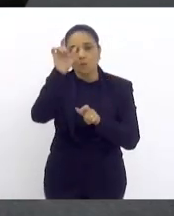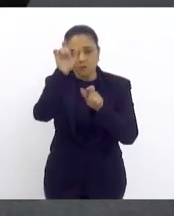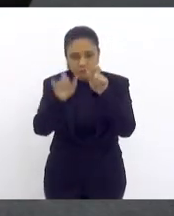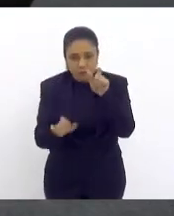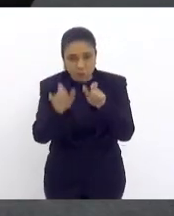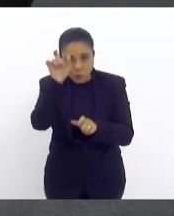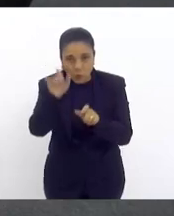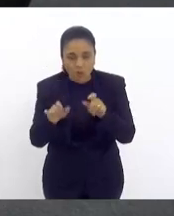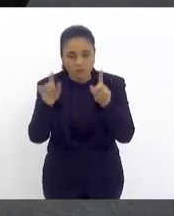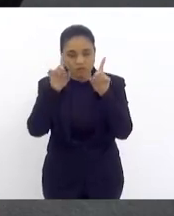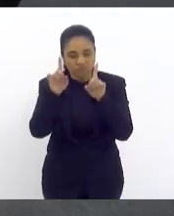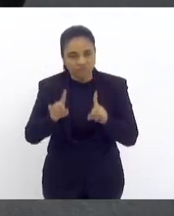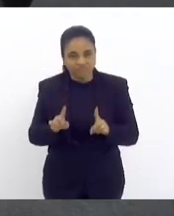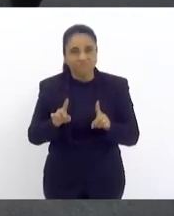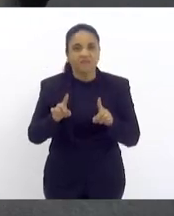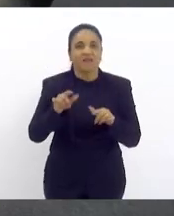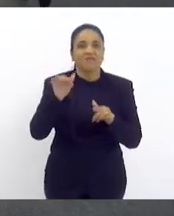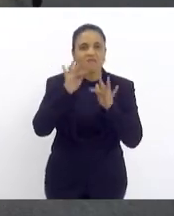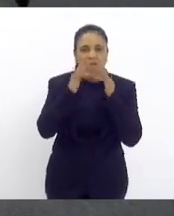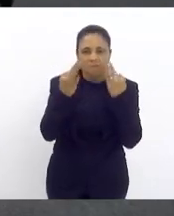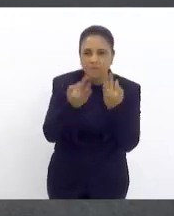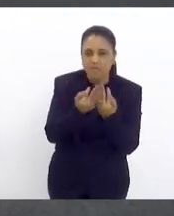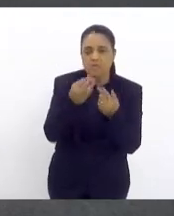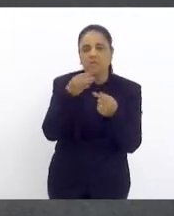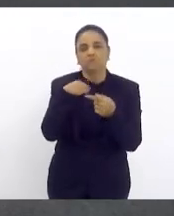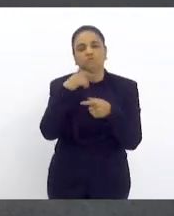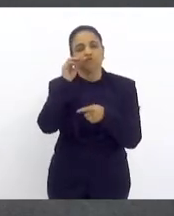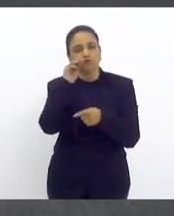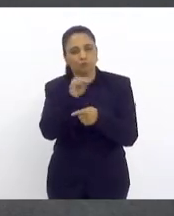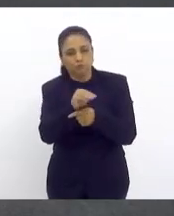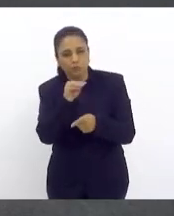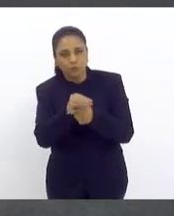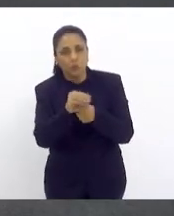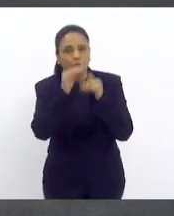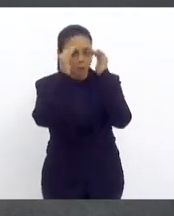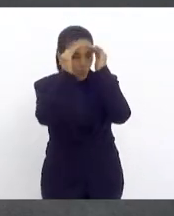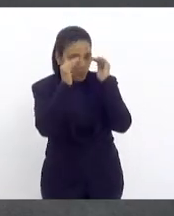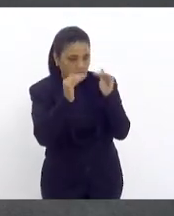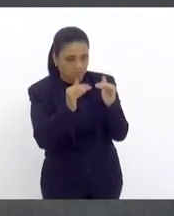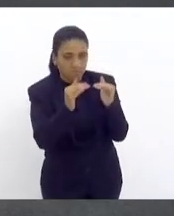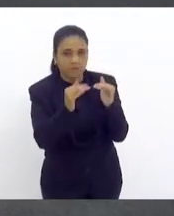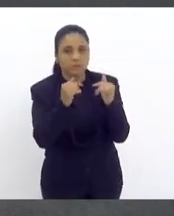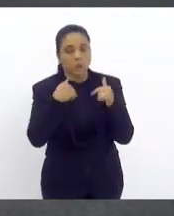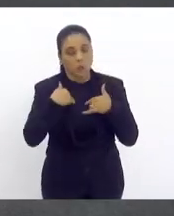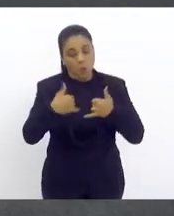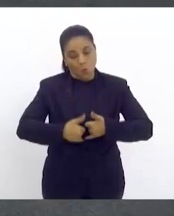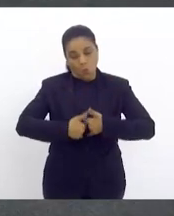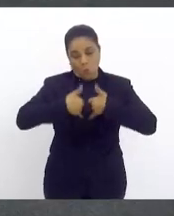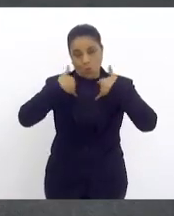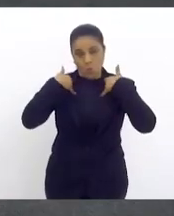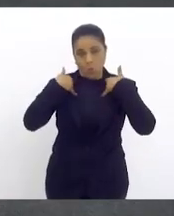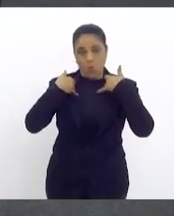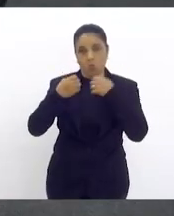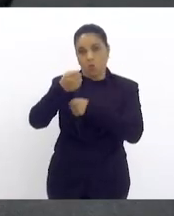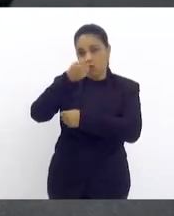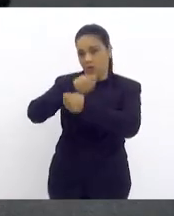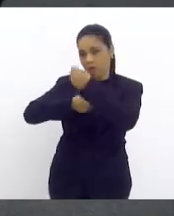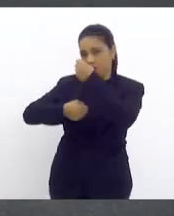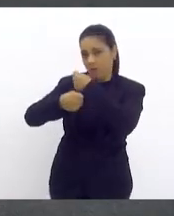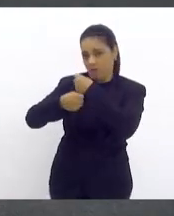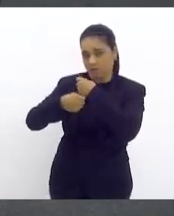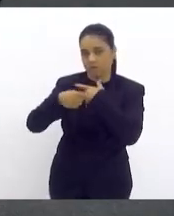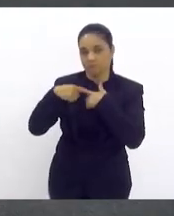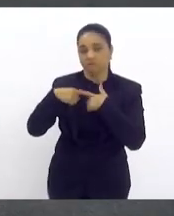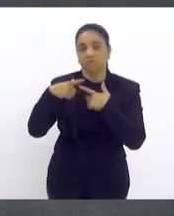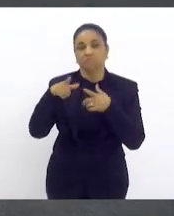as famílias os cuidadores que merecem o respeito me orgulho de ter sido na legislatura anterior autor